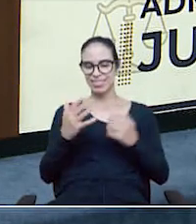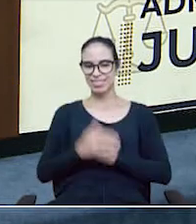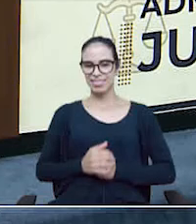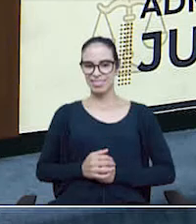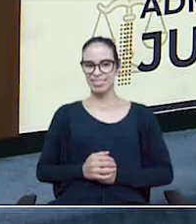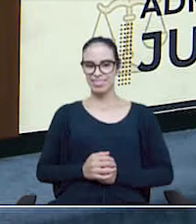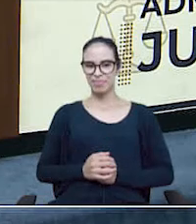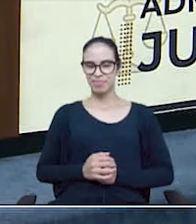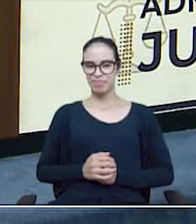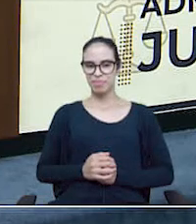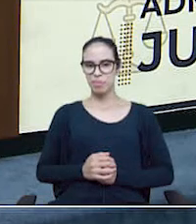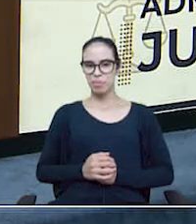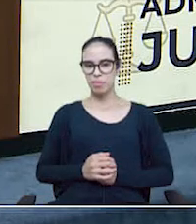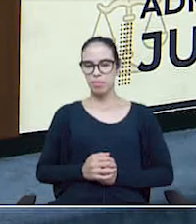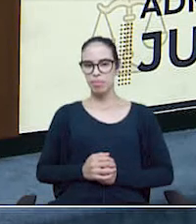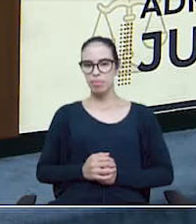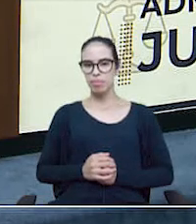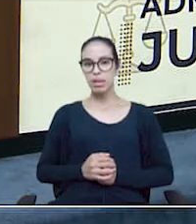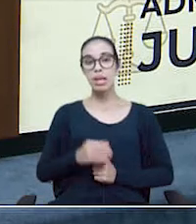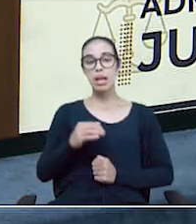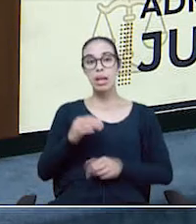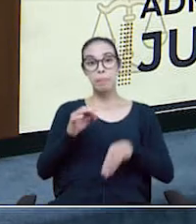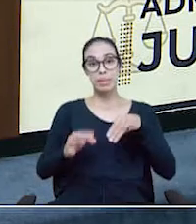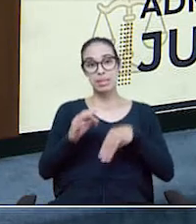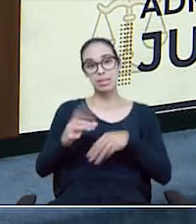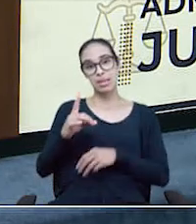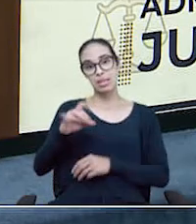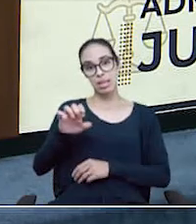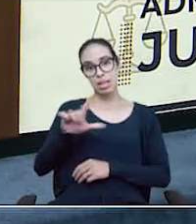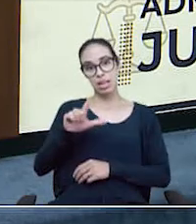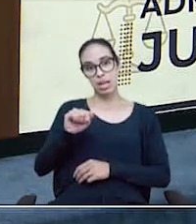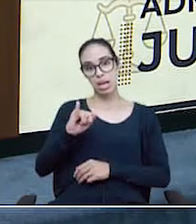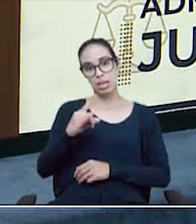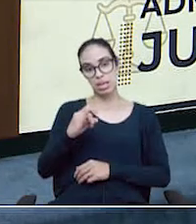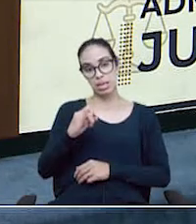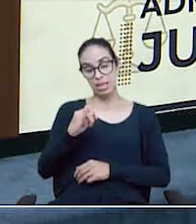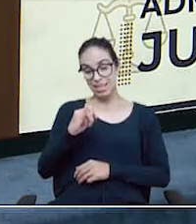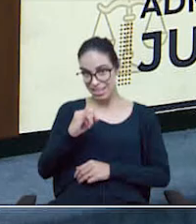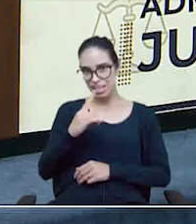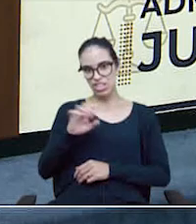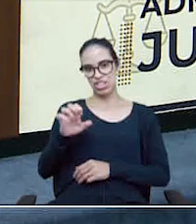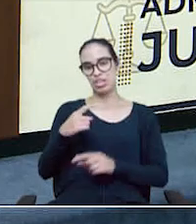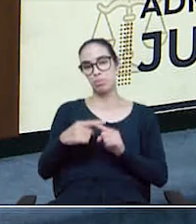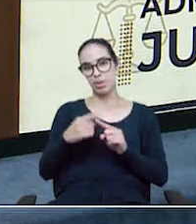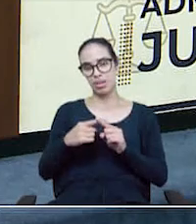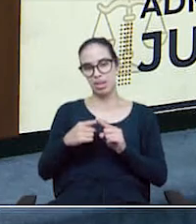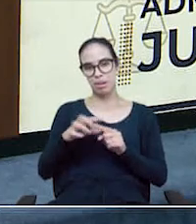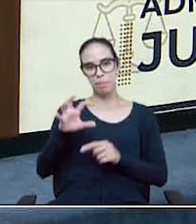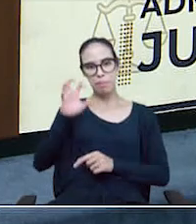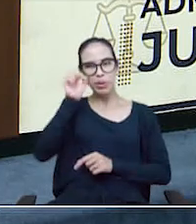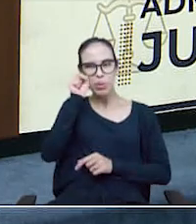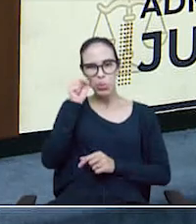Eu tive a notícia que a ministra Adelaide não pôde estar presente em virtude de uma conjuntivite.